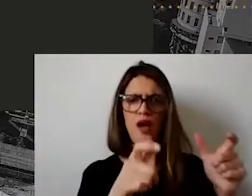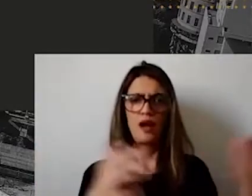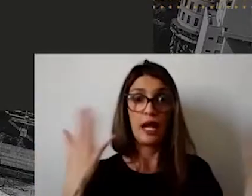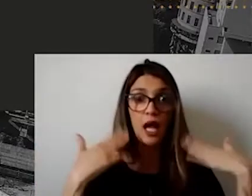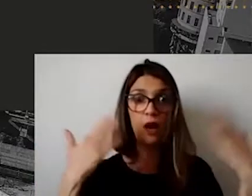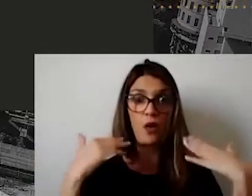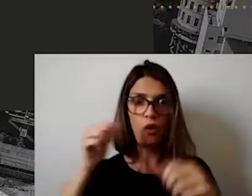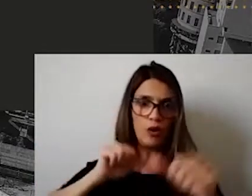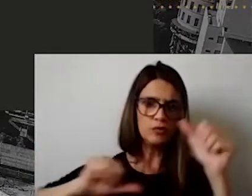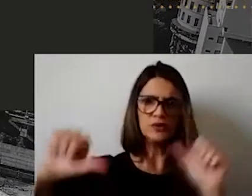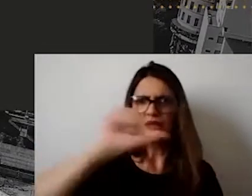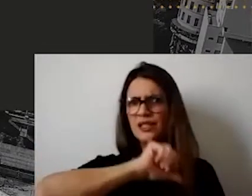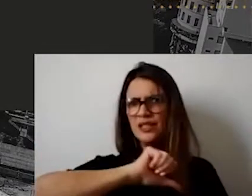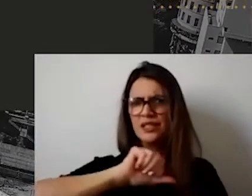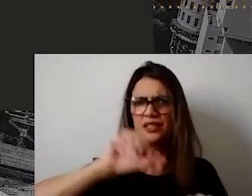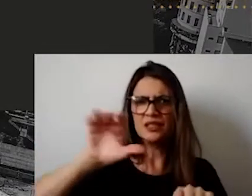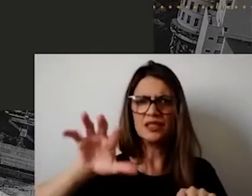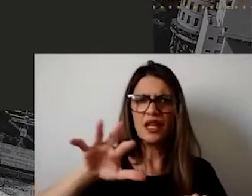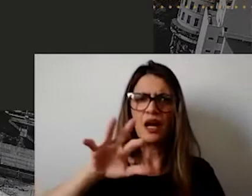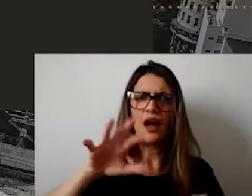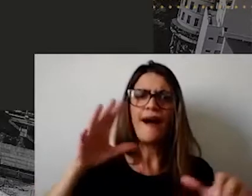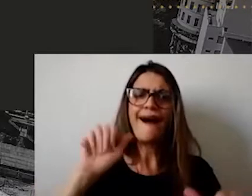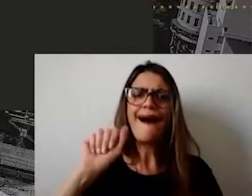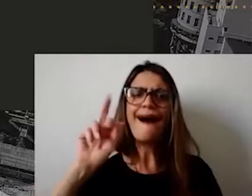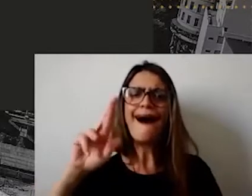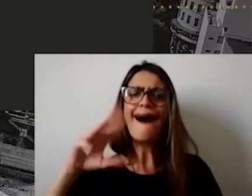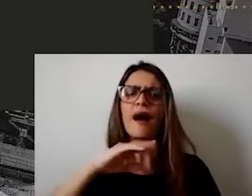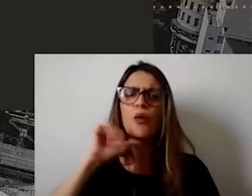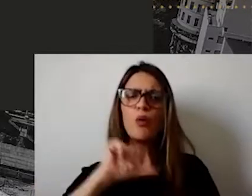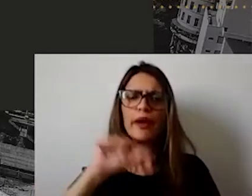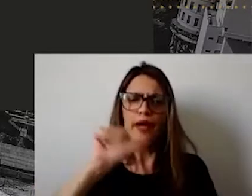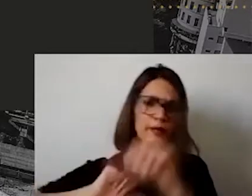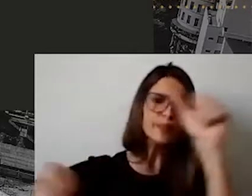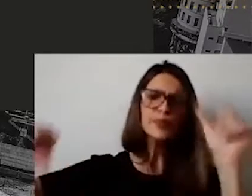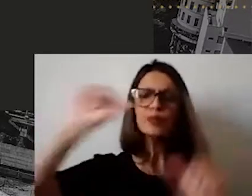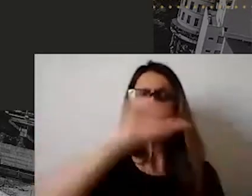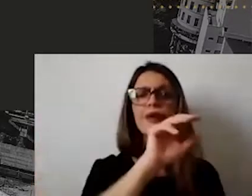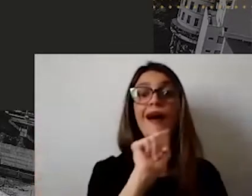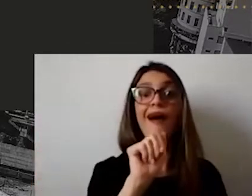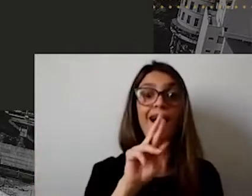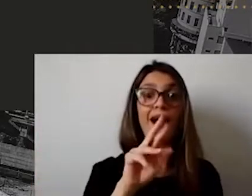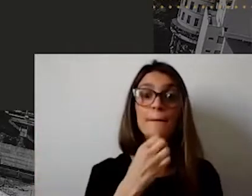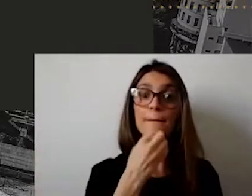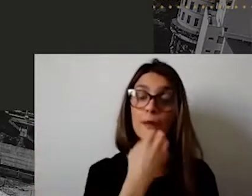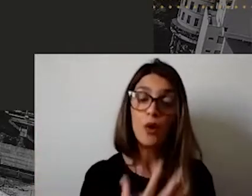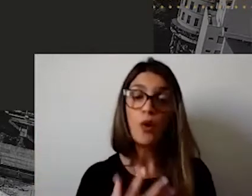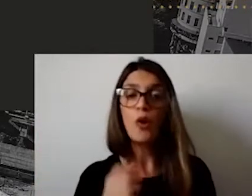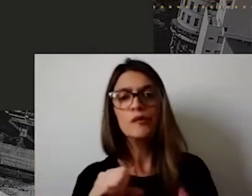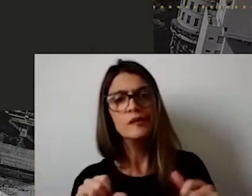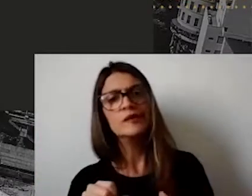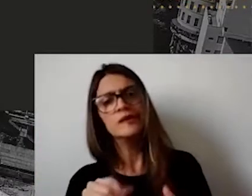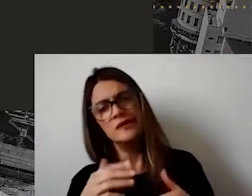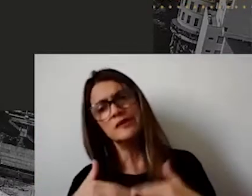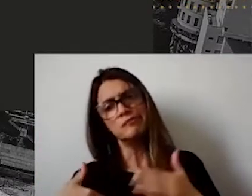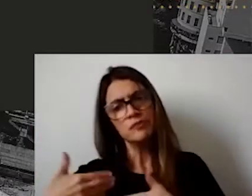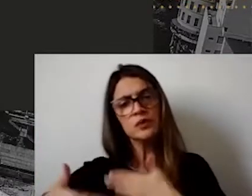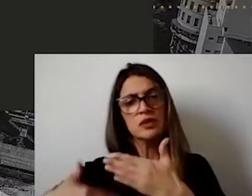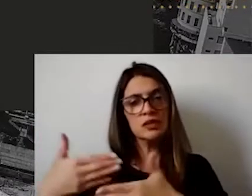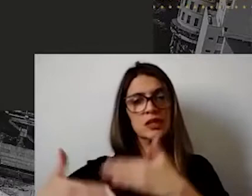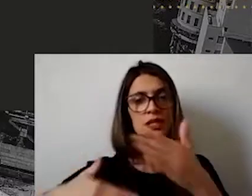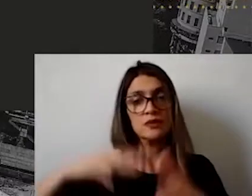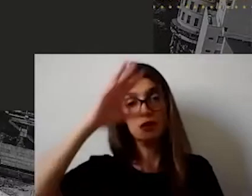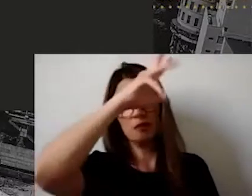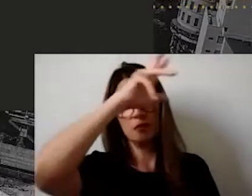de gás carbônico, e tem uma outra coisa muito importante também, que é no campo do imaginário. A Amazônia representa para o mundo